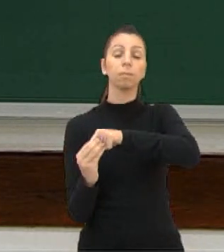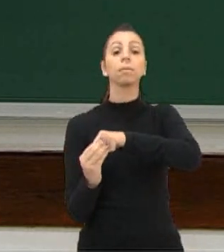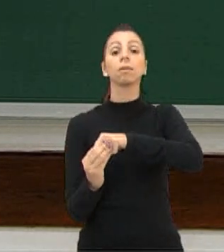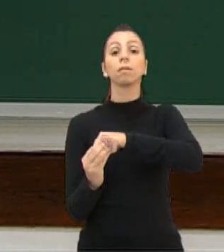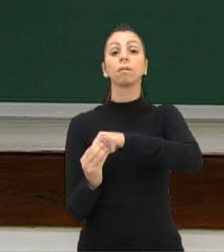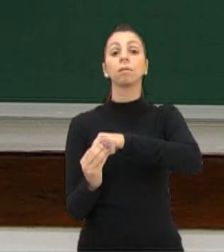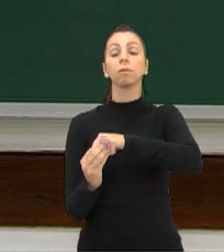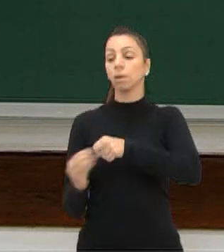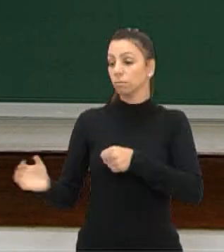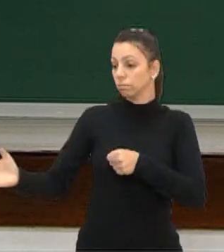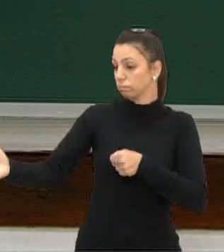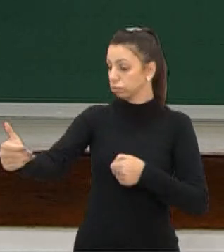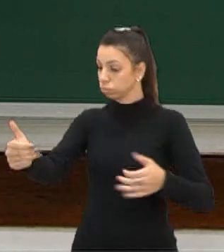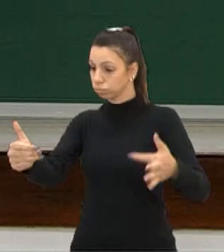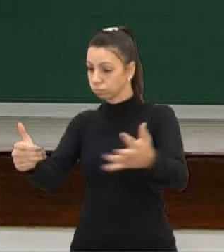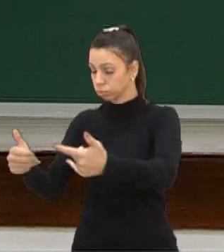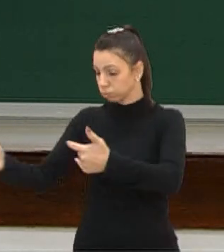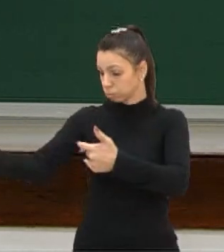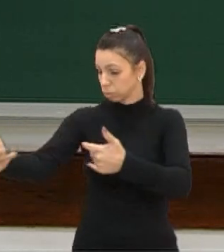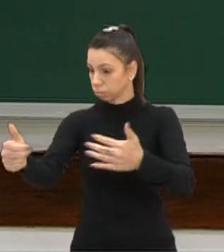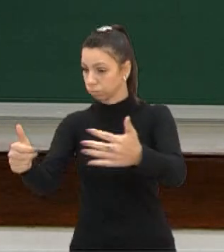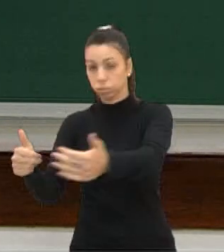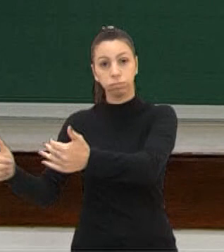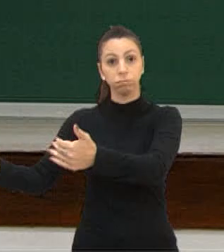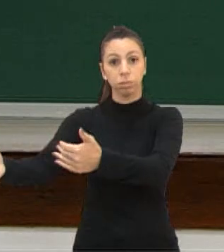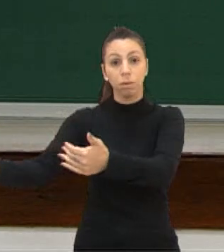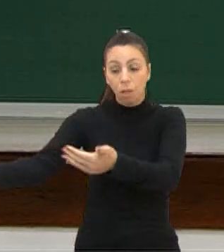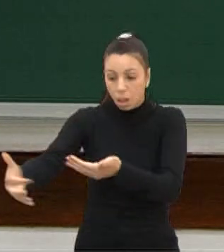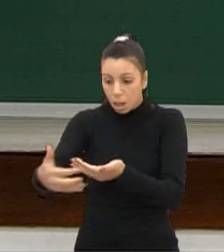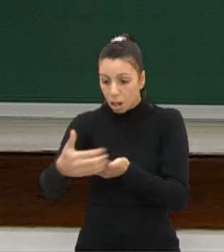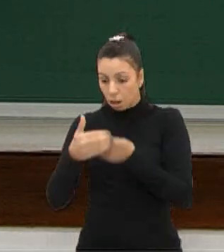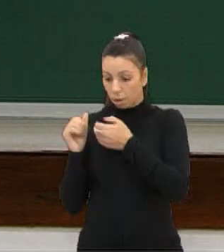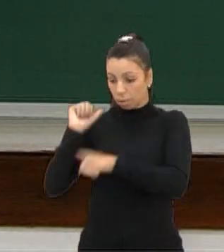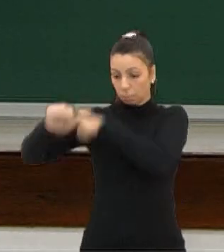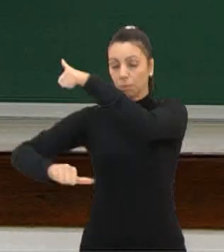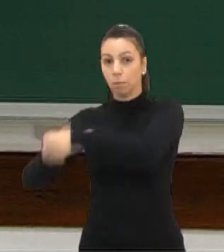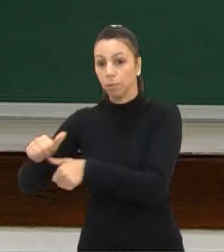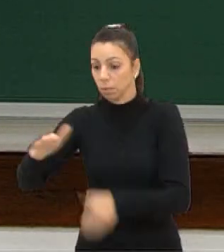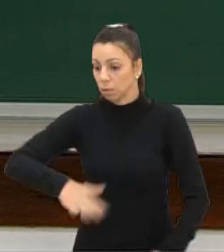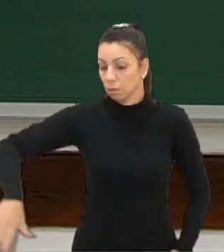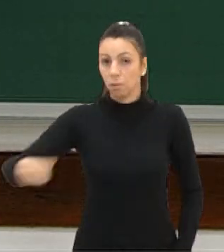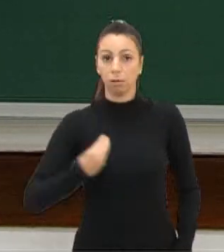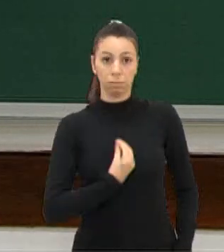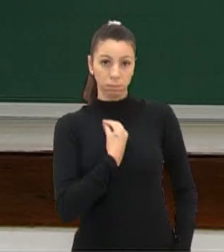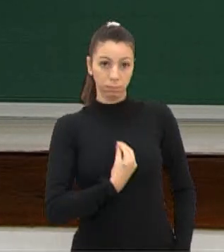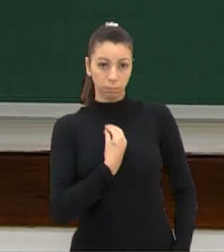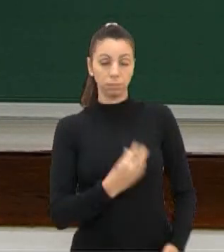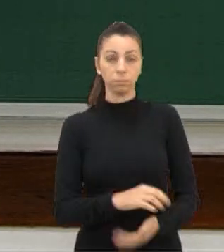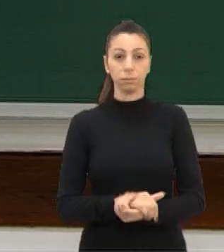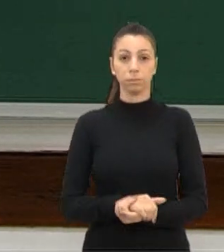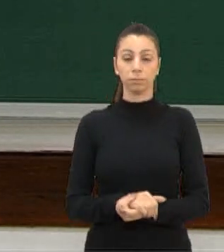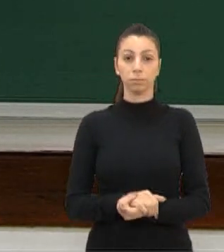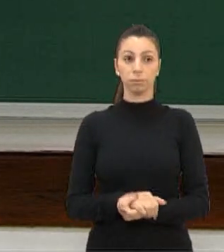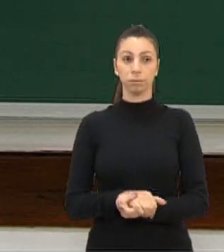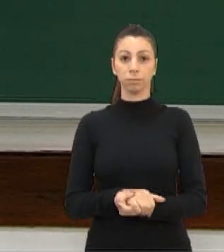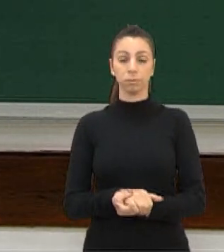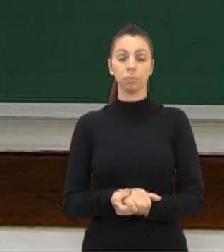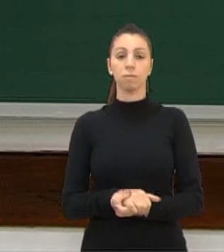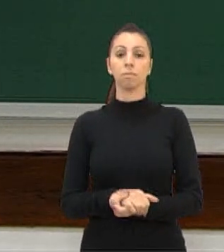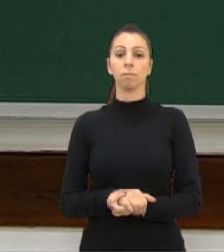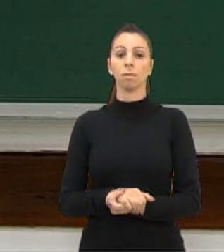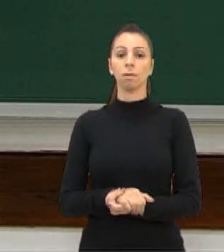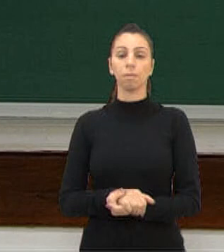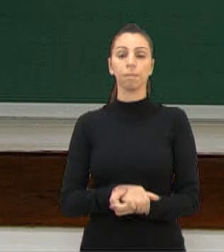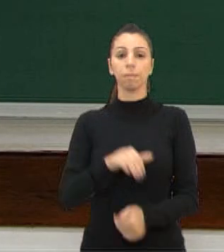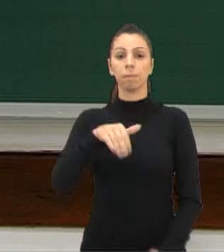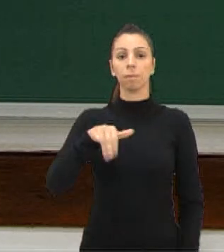tentar agregar e modificar alguma certa realidade. Certo? Então, Mills vai dizer o seguinte, a partir do momento